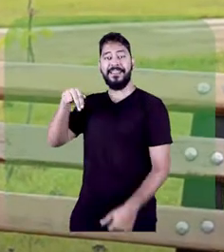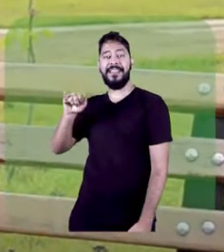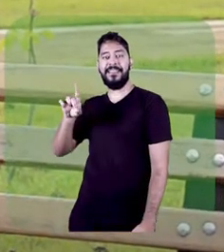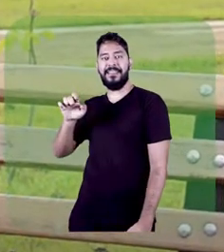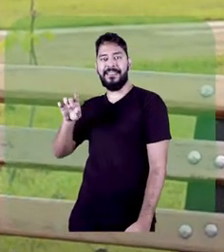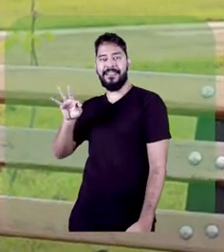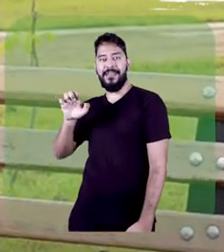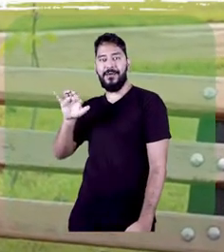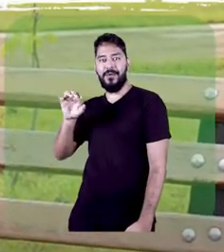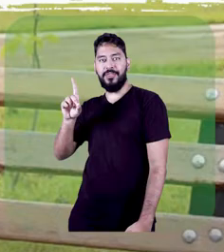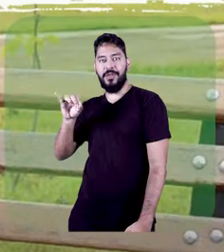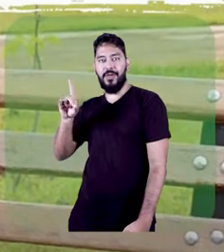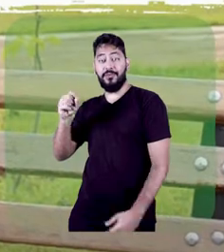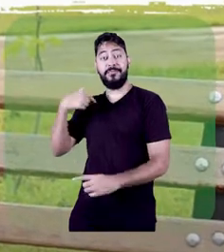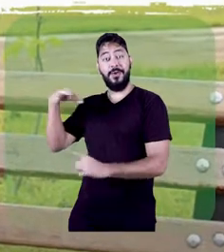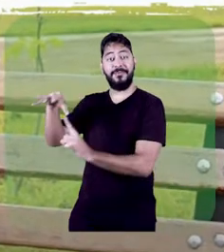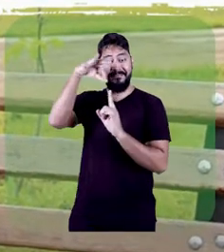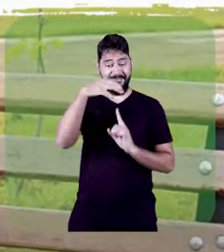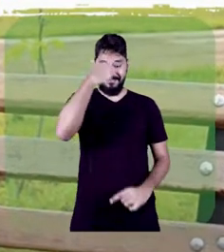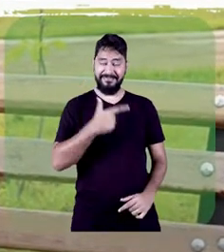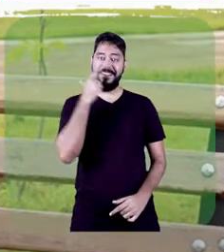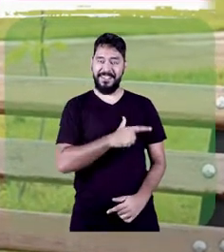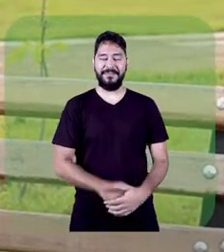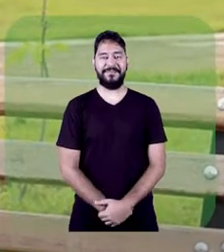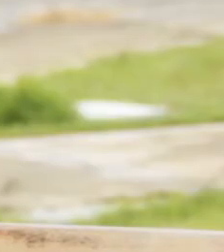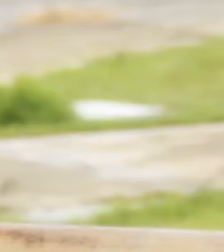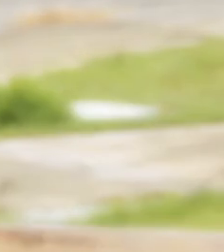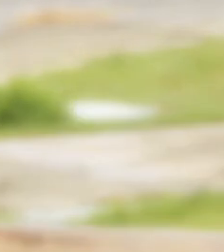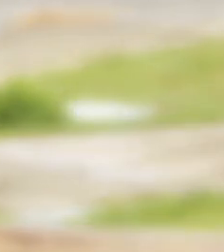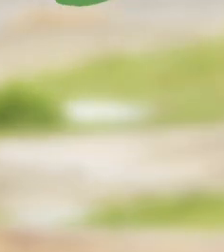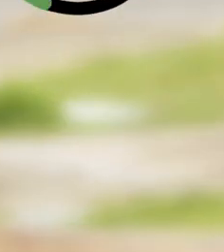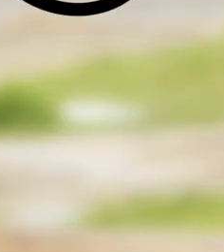das ganhadoras do prêmio Naide Teodosi de Estudos de Gênero.